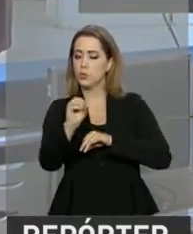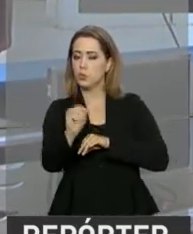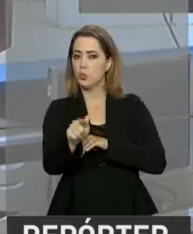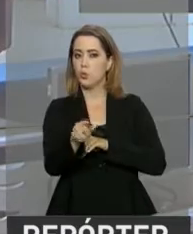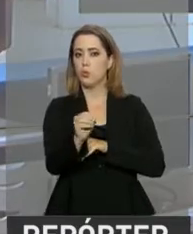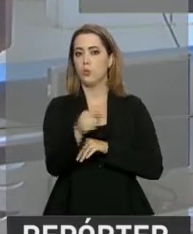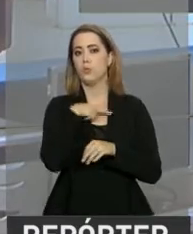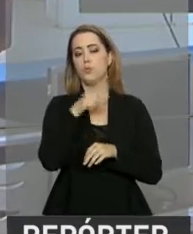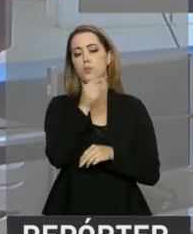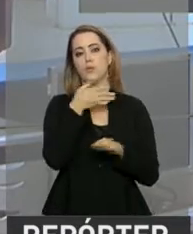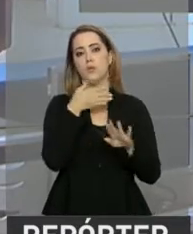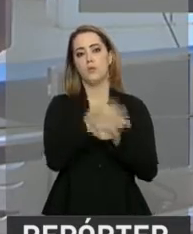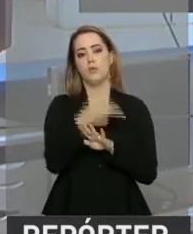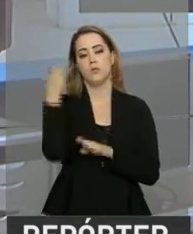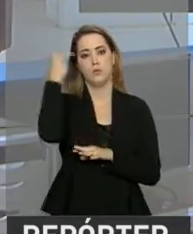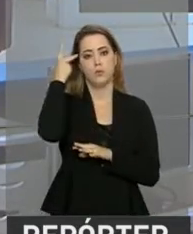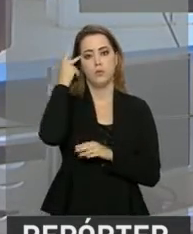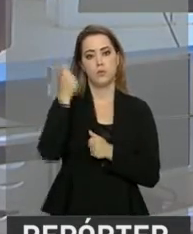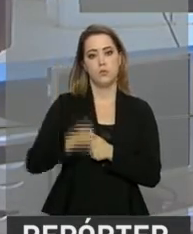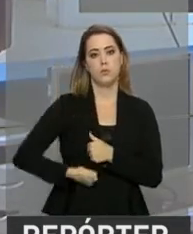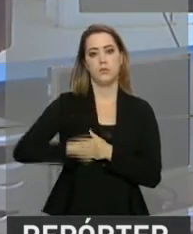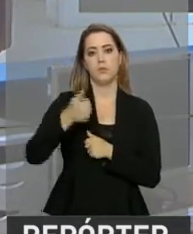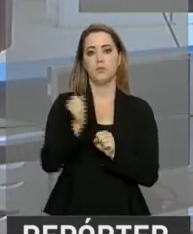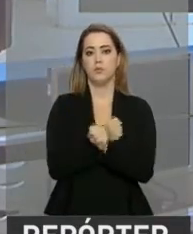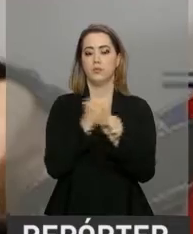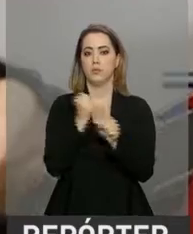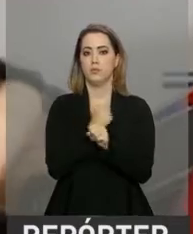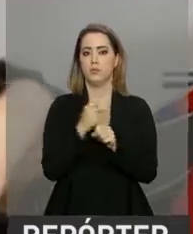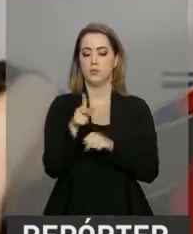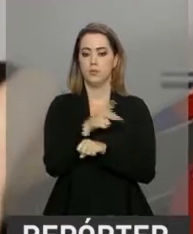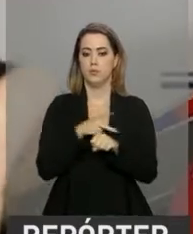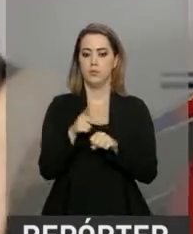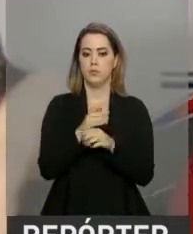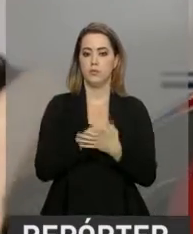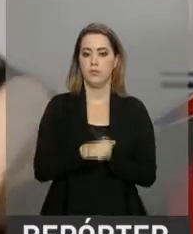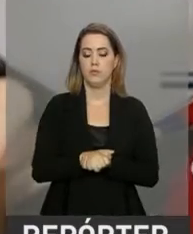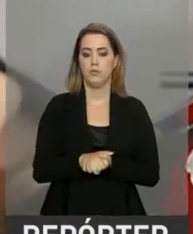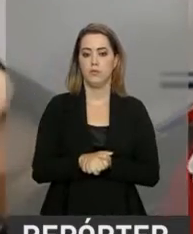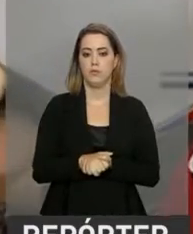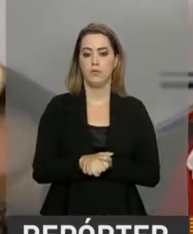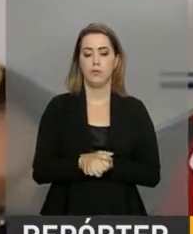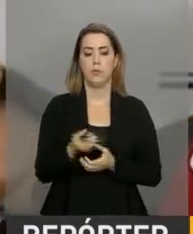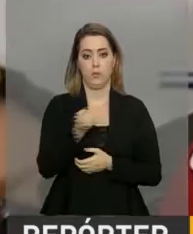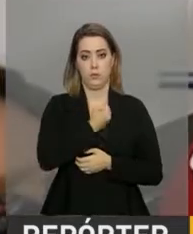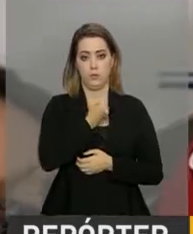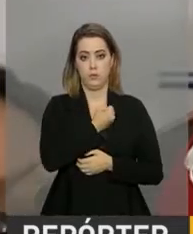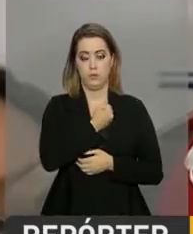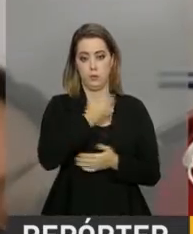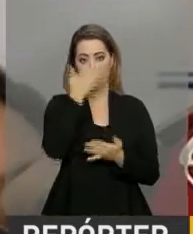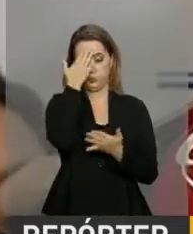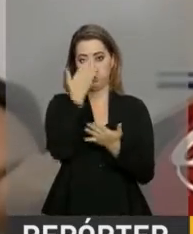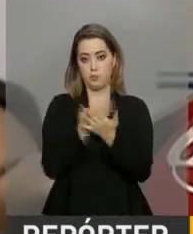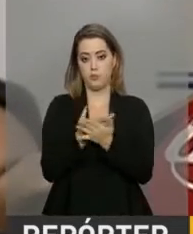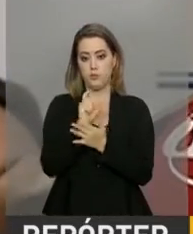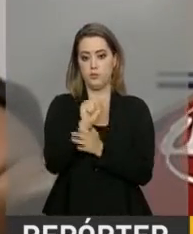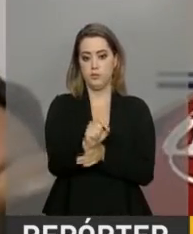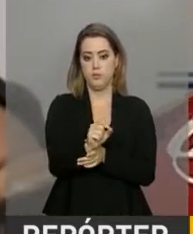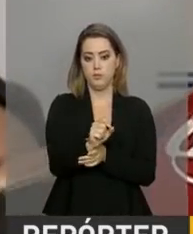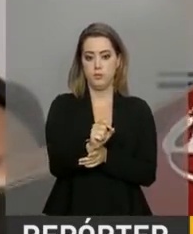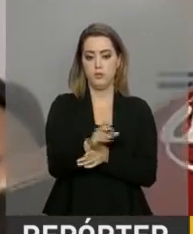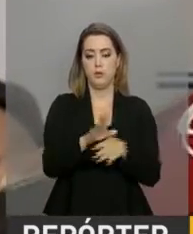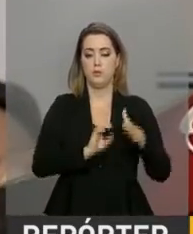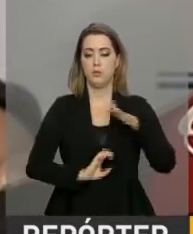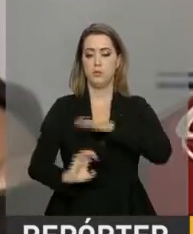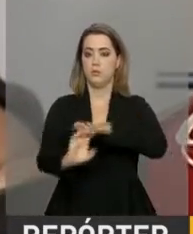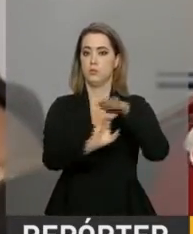de um seminário sobre a expansão da infraestrutura no país. Os indicadores de confiança, tanto dos